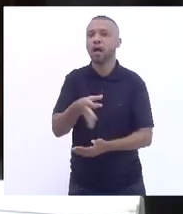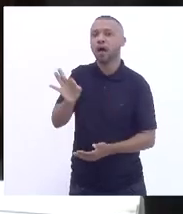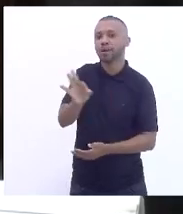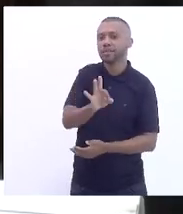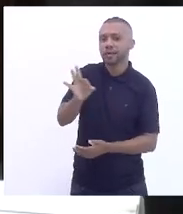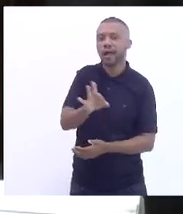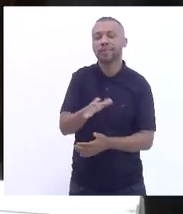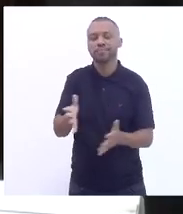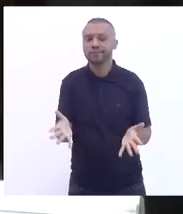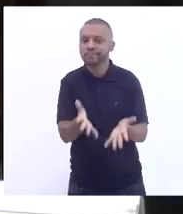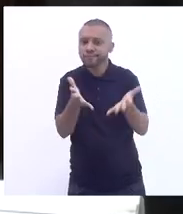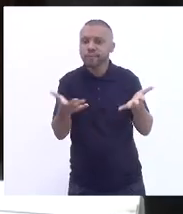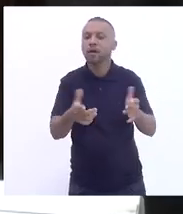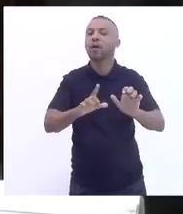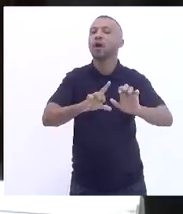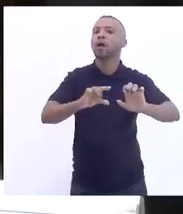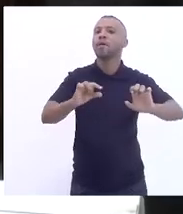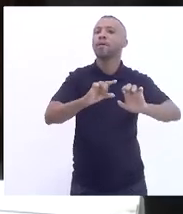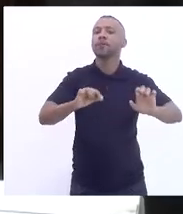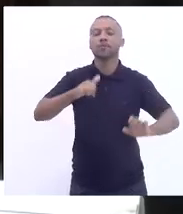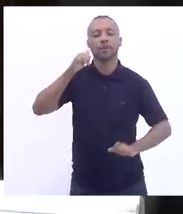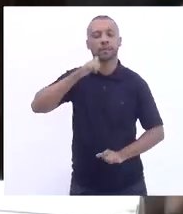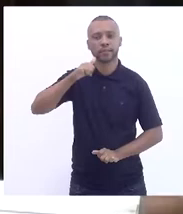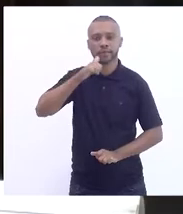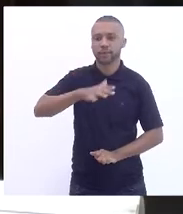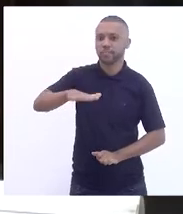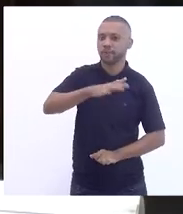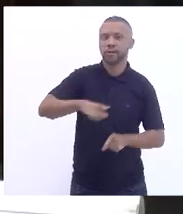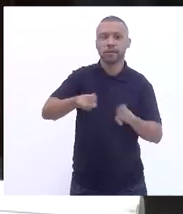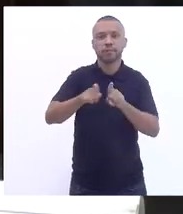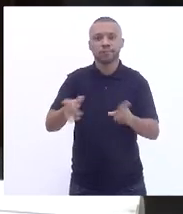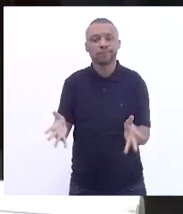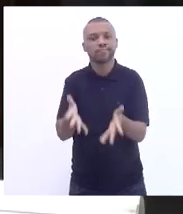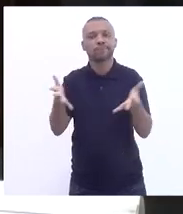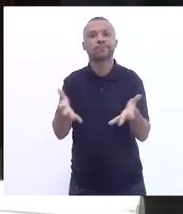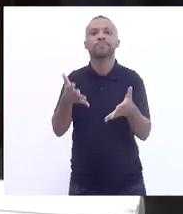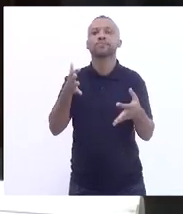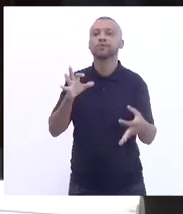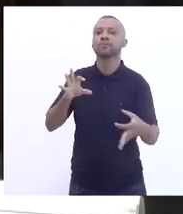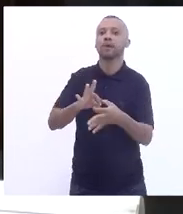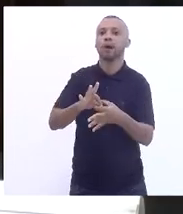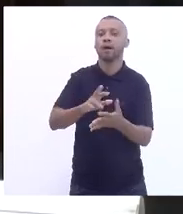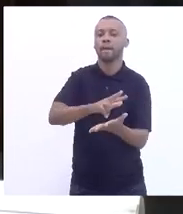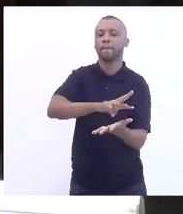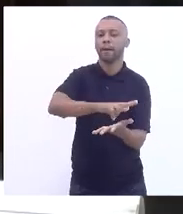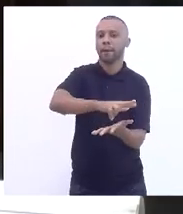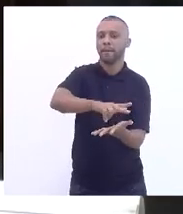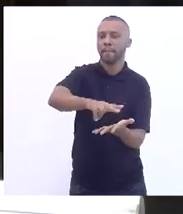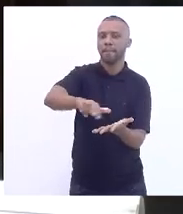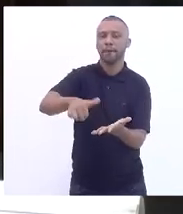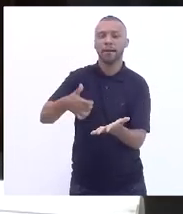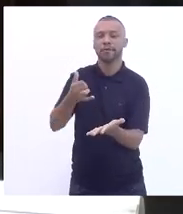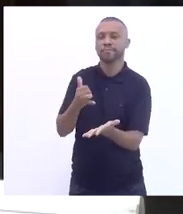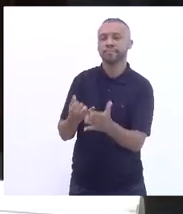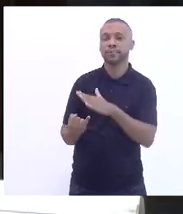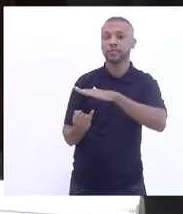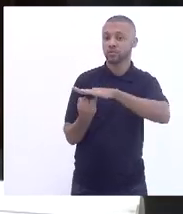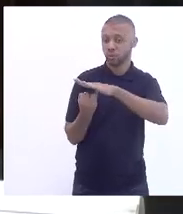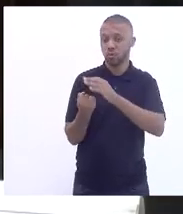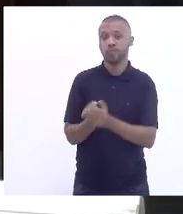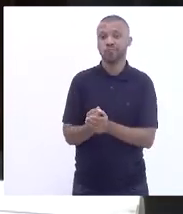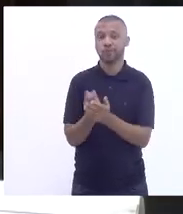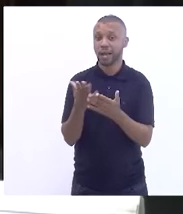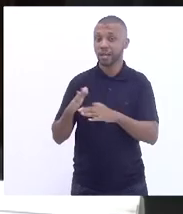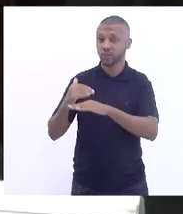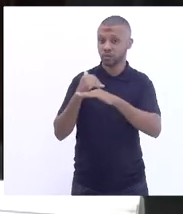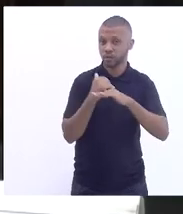engajamento empreendedor das mulheres além de propiciar de modo intersetorial a proteção a inclusão produtiva e